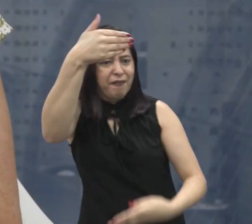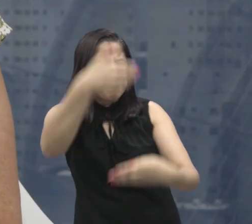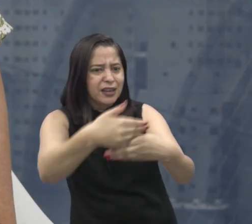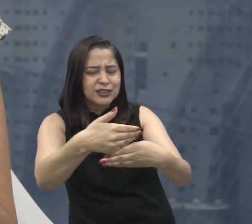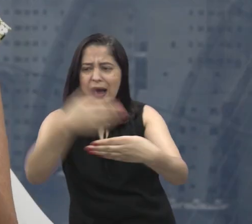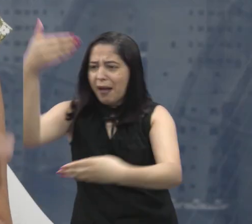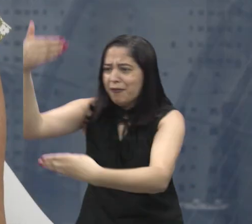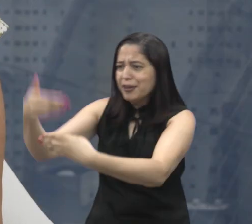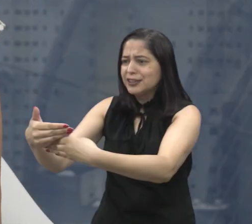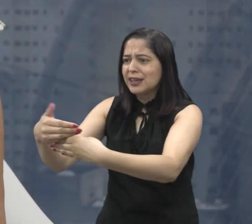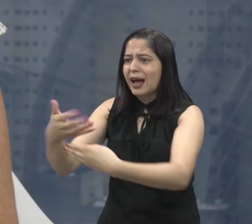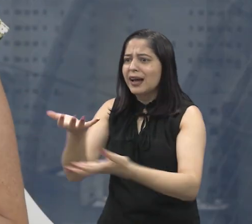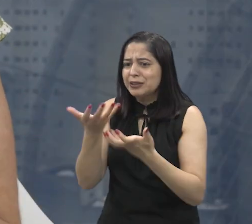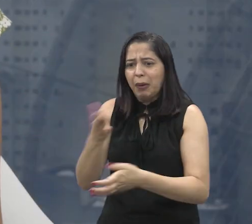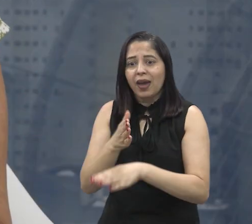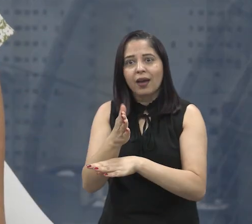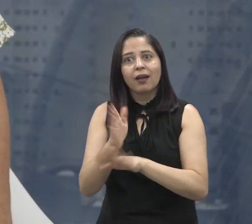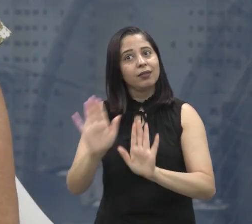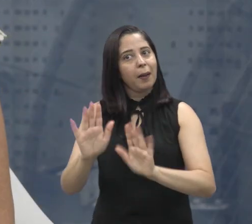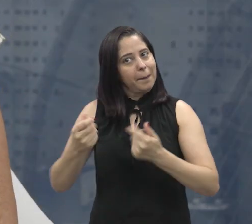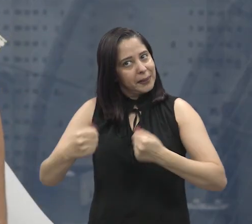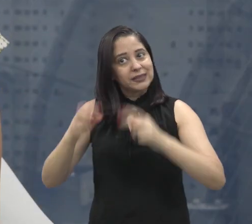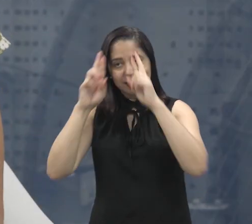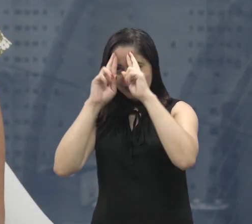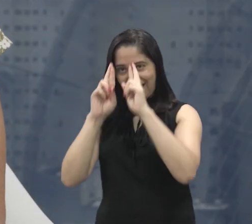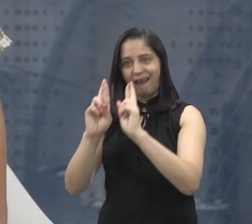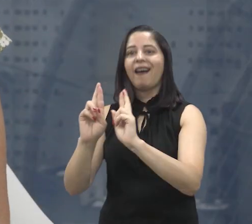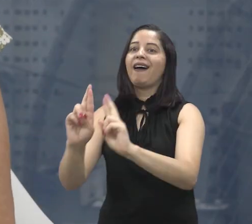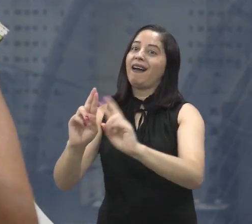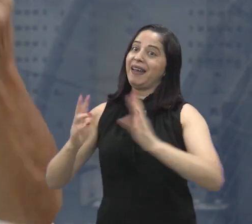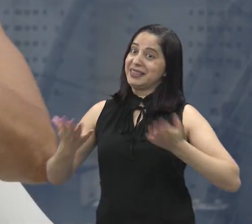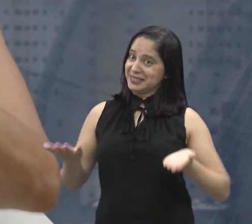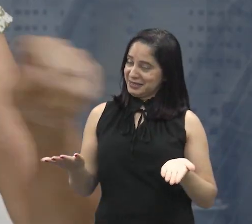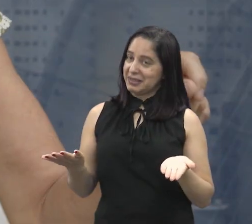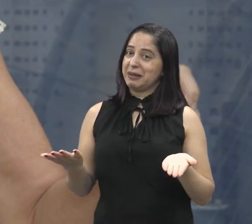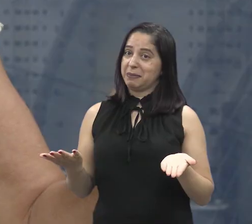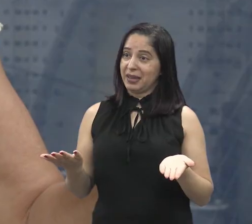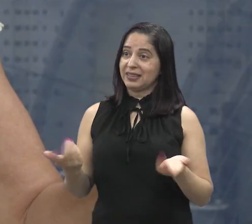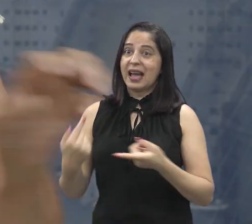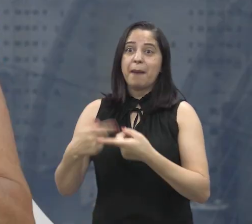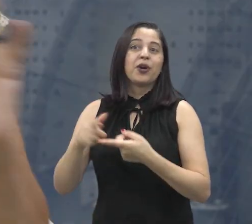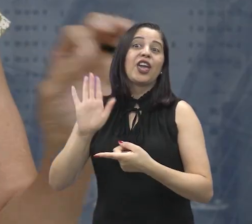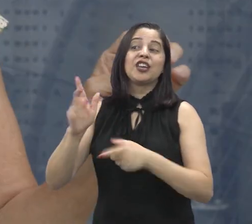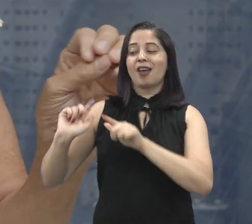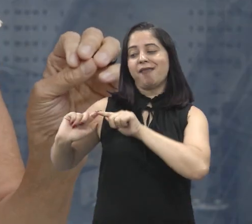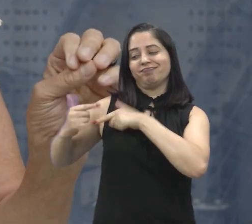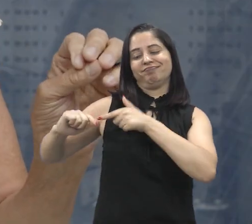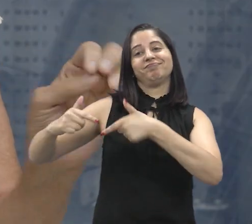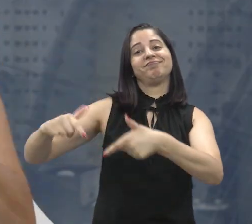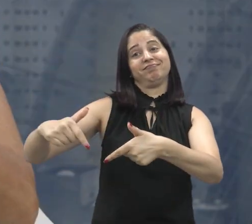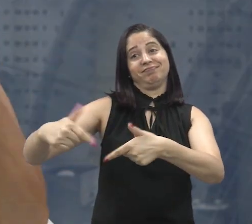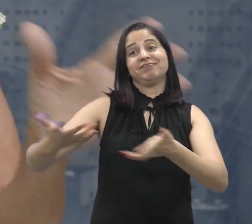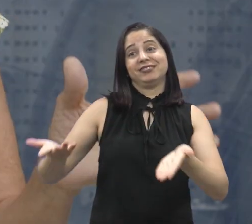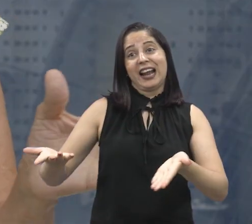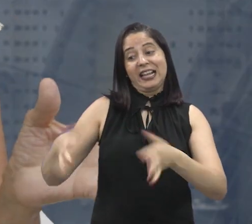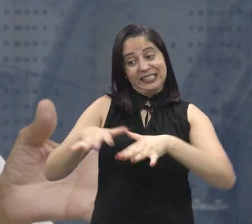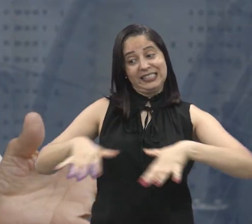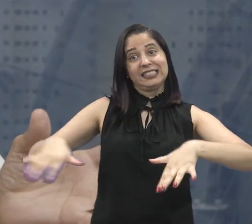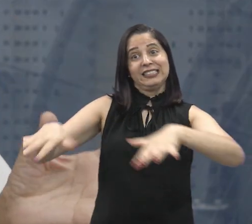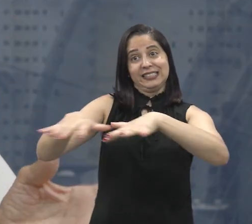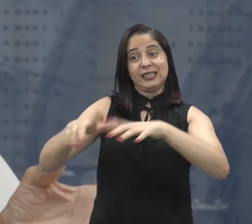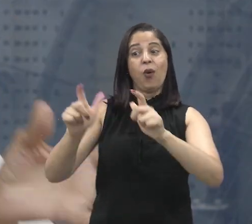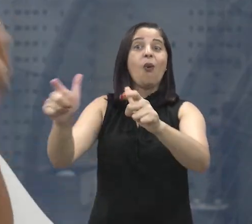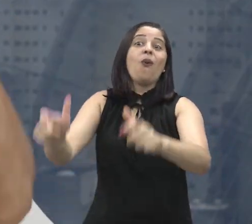ou de Portugal, dormir depois do almoço. Então fecham as lojas. E você pode procurar